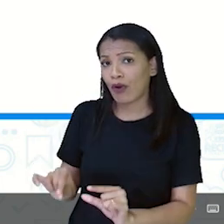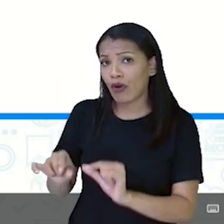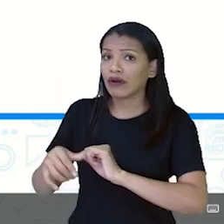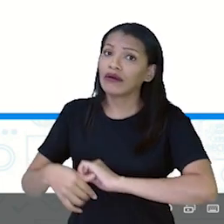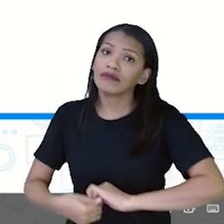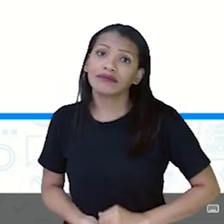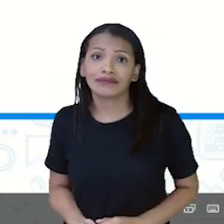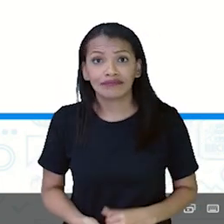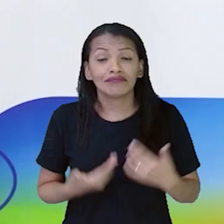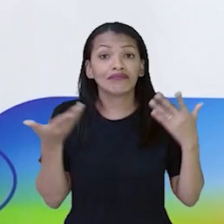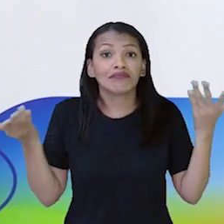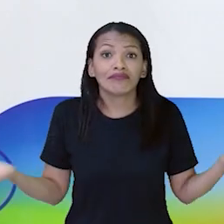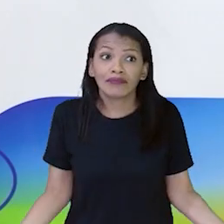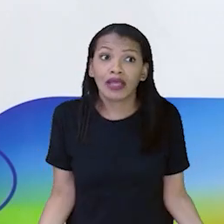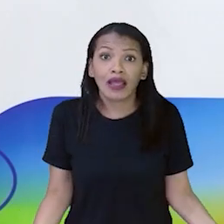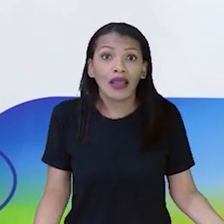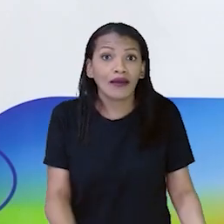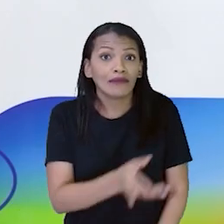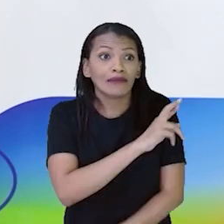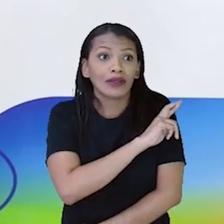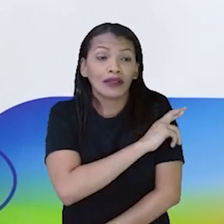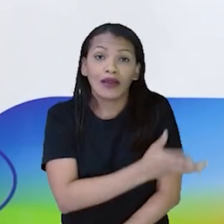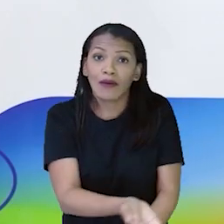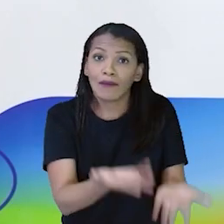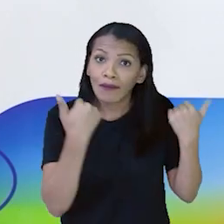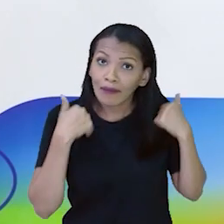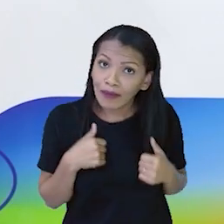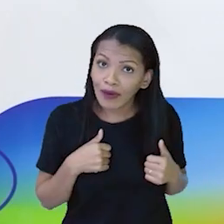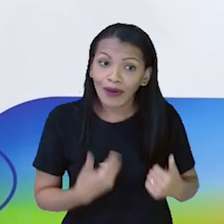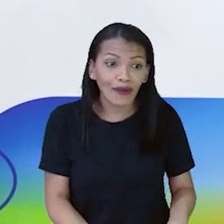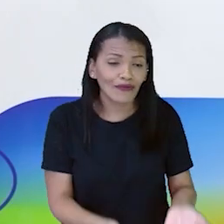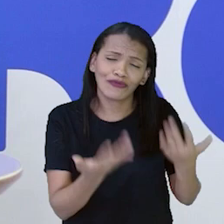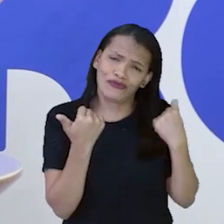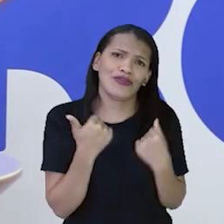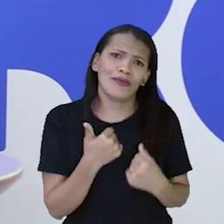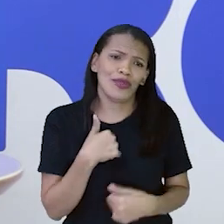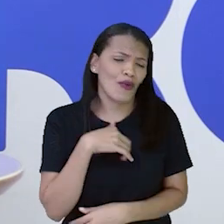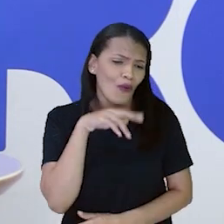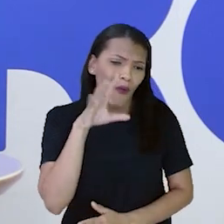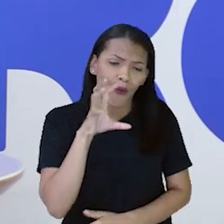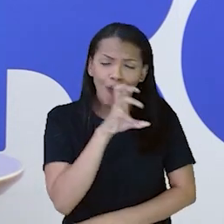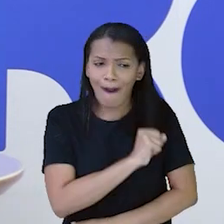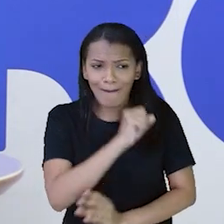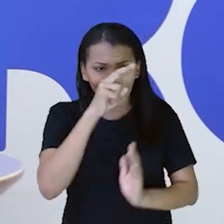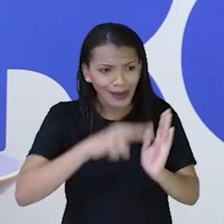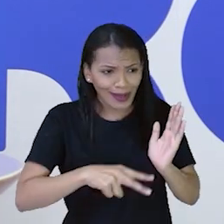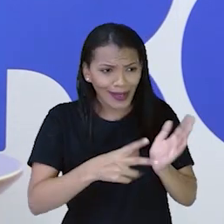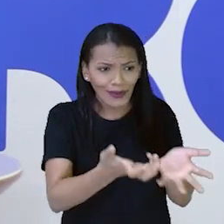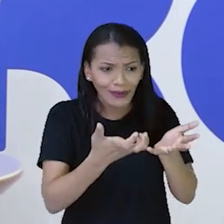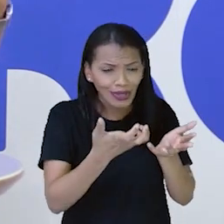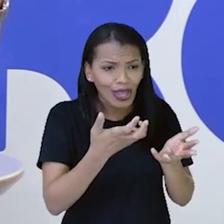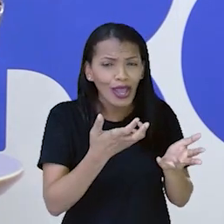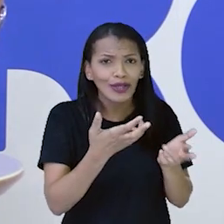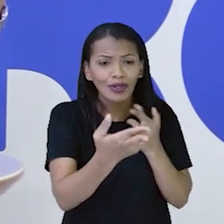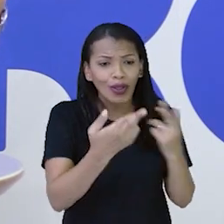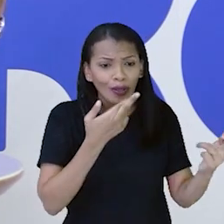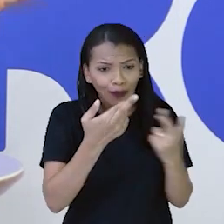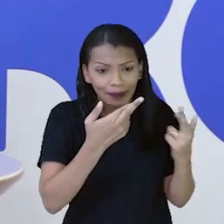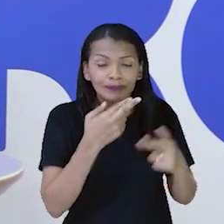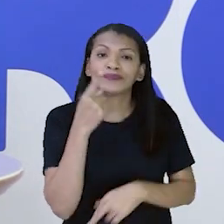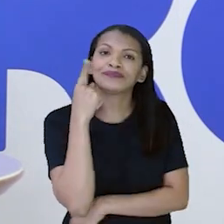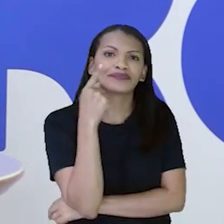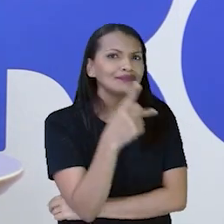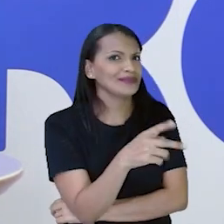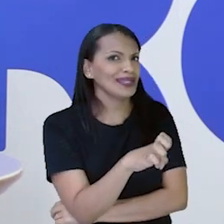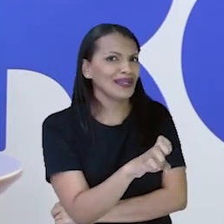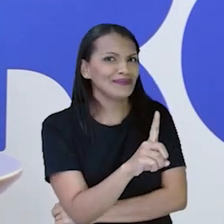E aí, quinto ano, não me deixem sem trabalhar, me deem trabalho. Eu amo ler, quero ler a mensagem de vocês. E o Pedro, olha,